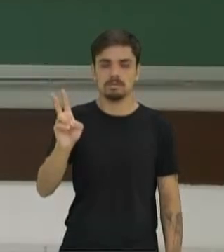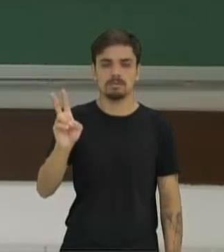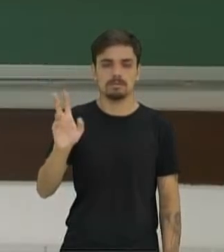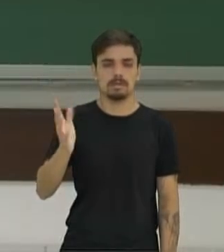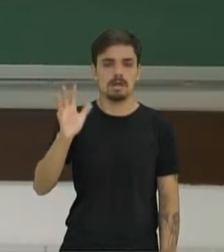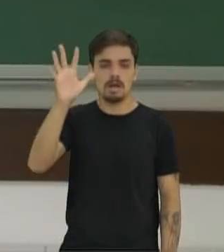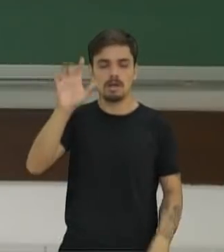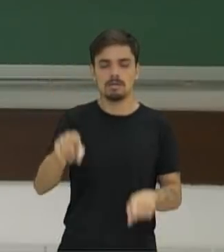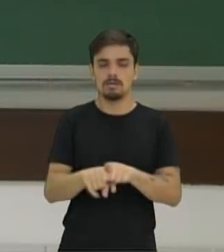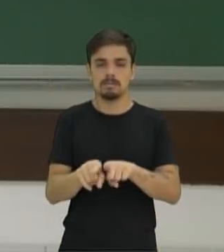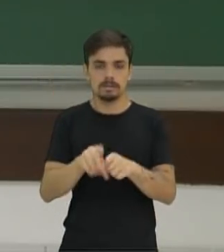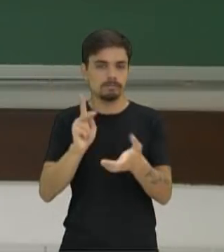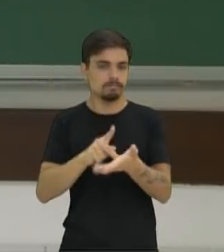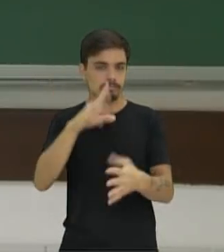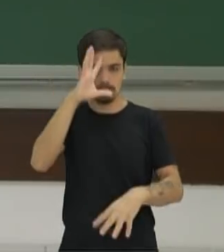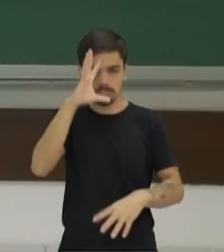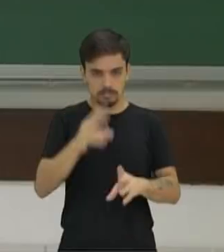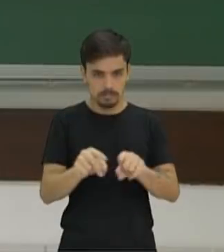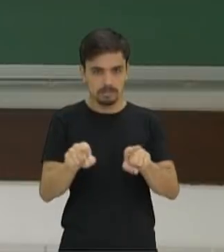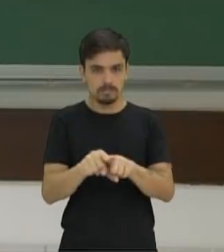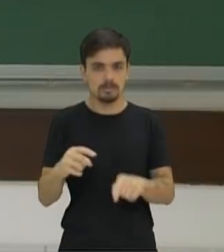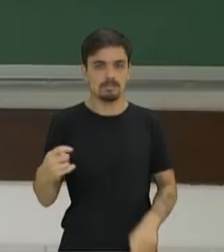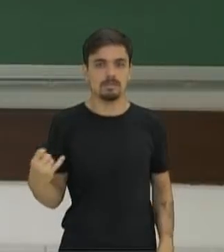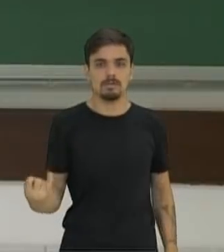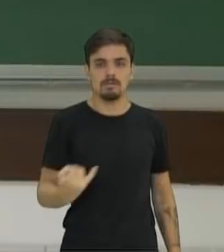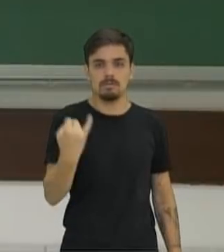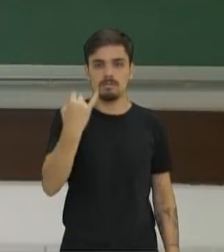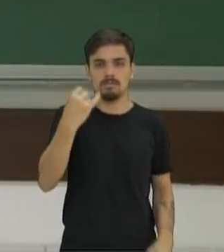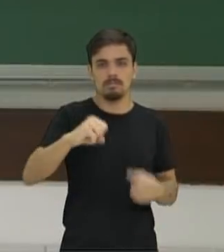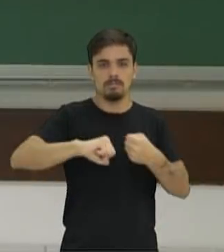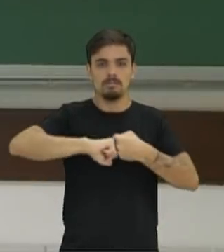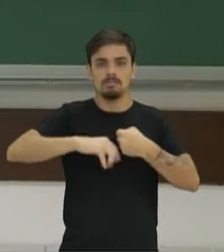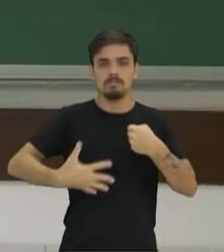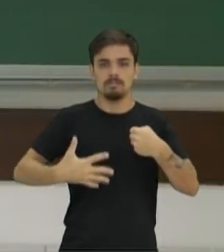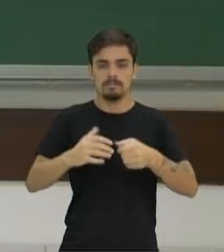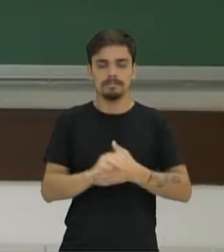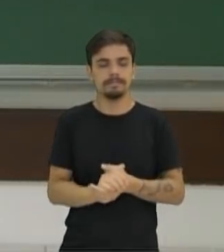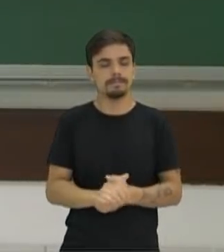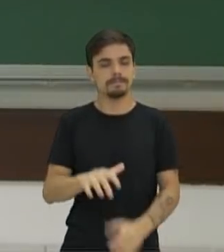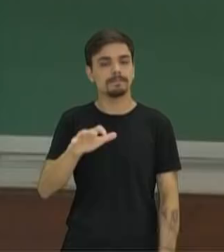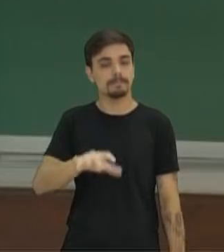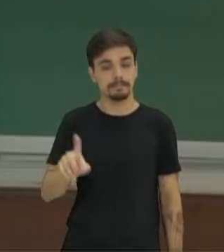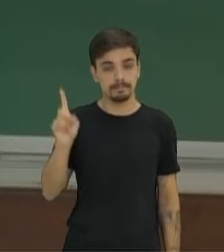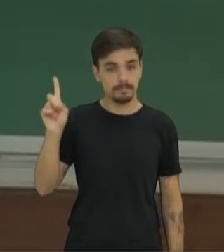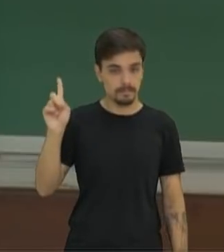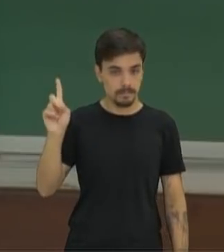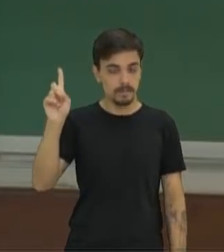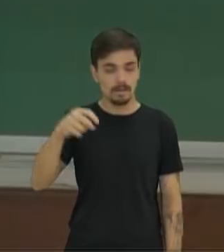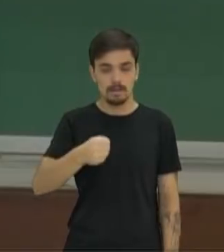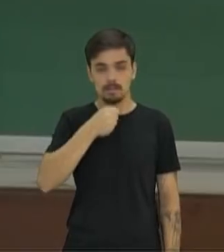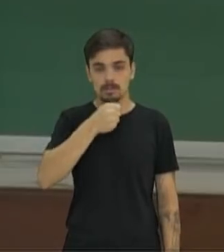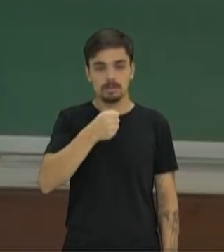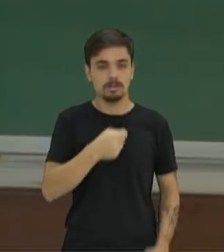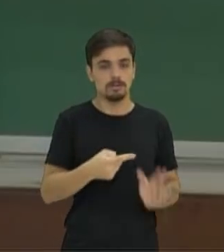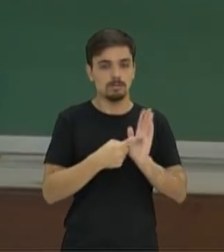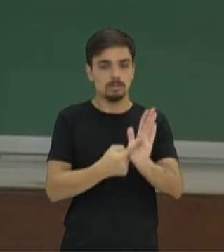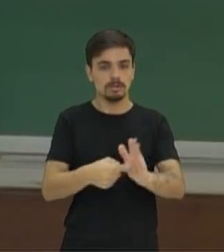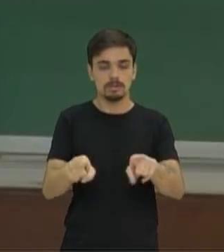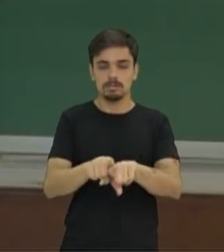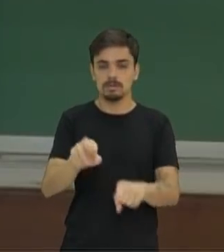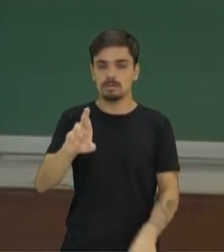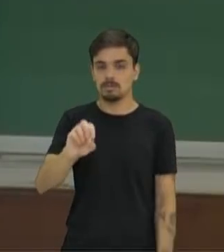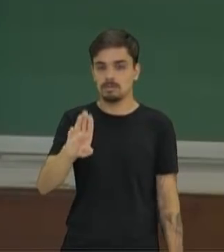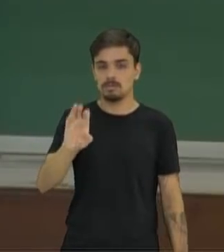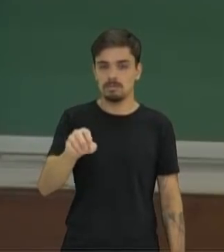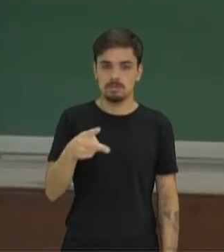que verdadeiramente compreendem a grande importância da democracia. Isso foi o que a reportagem deu e o robô continua.